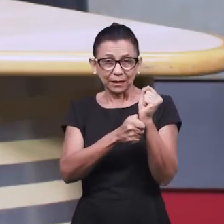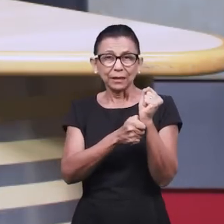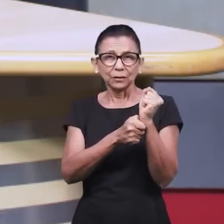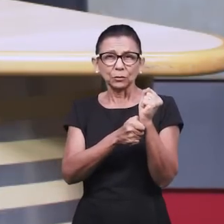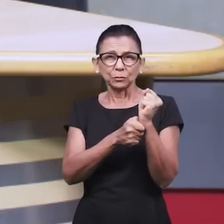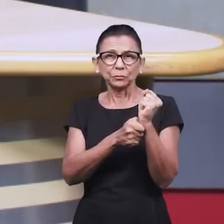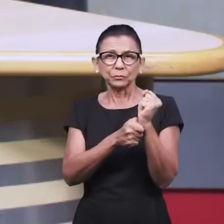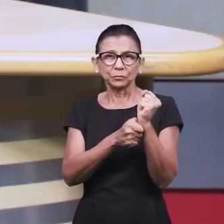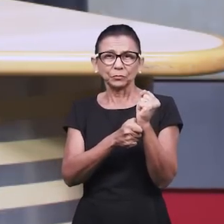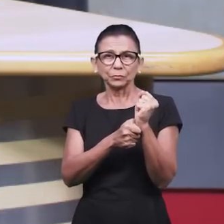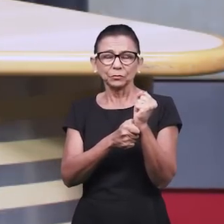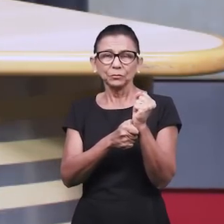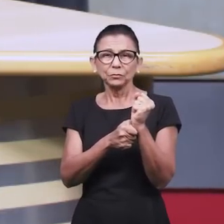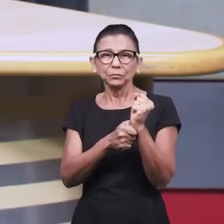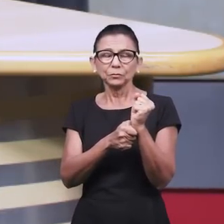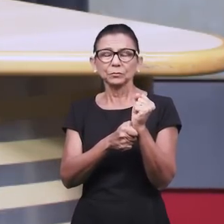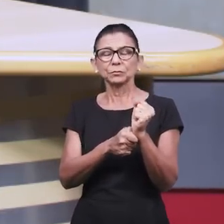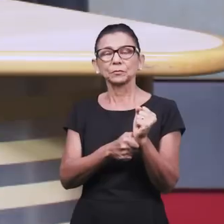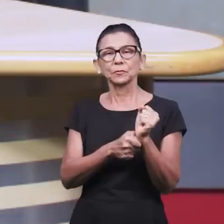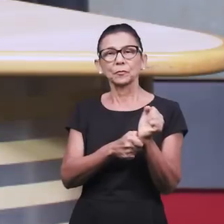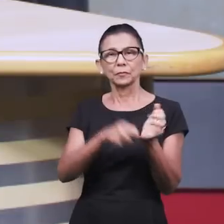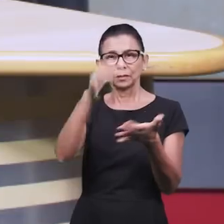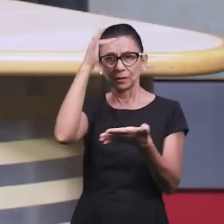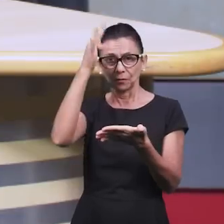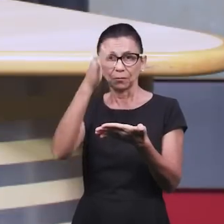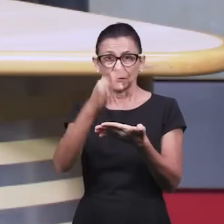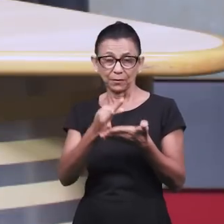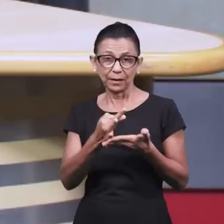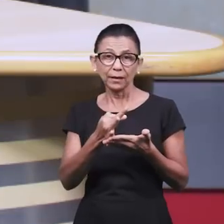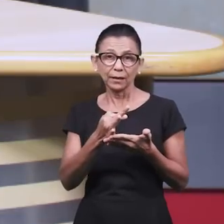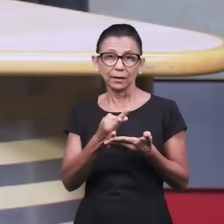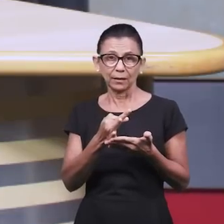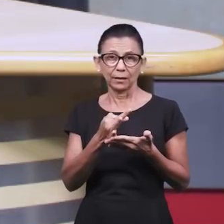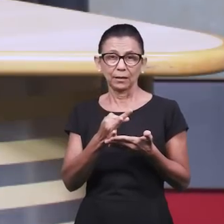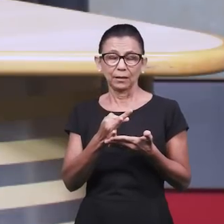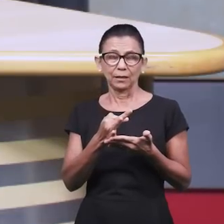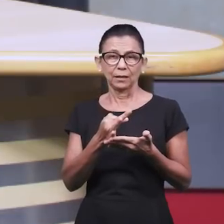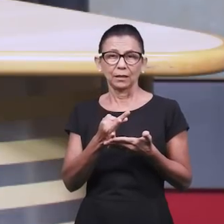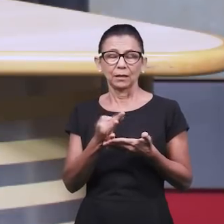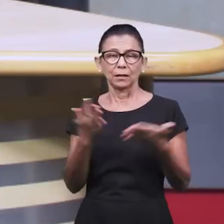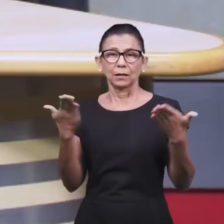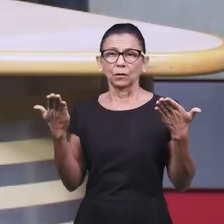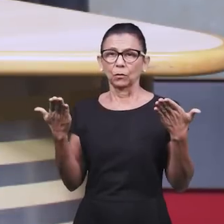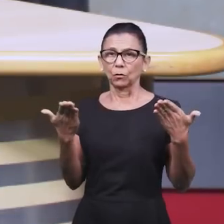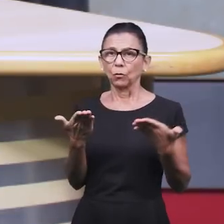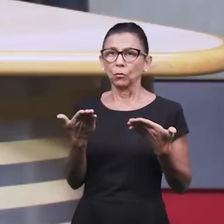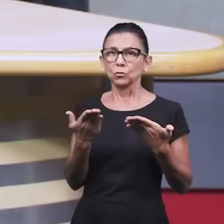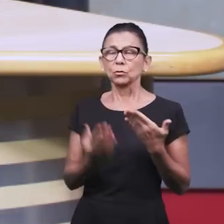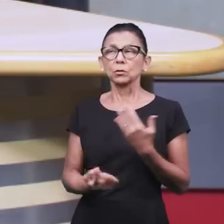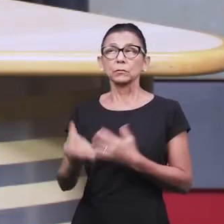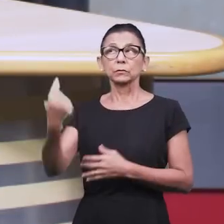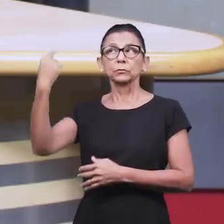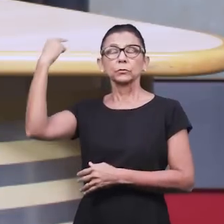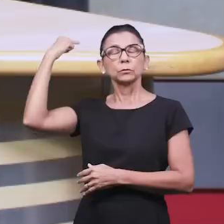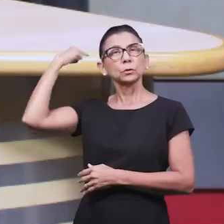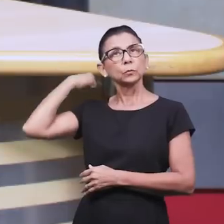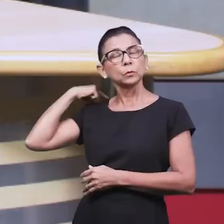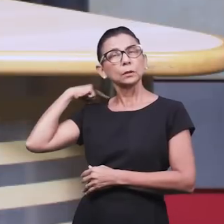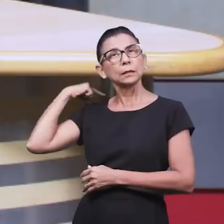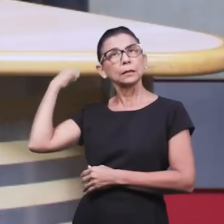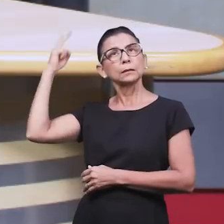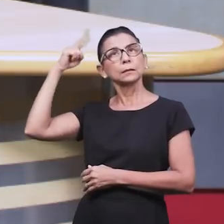da fé, é por isso que hoje, quando nós falamos de fé, nós nos reportamos à igreja